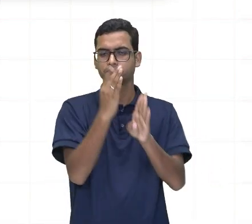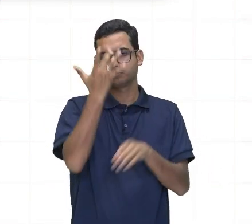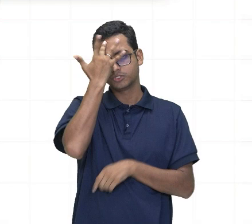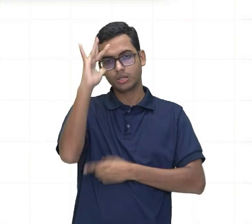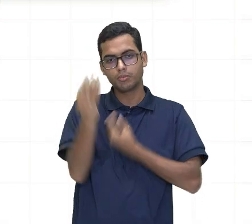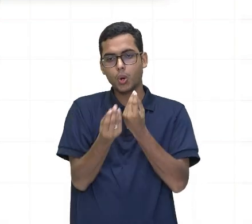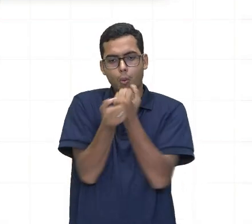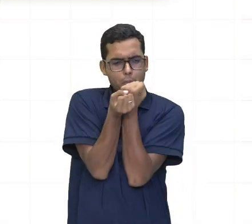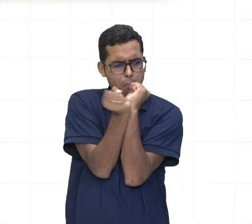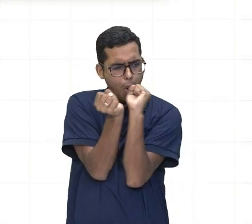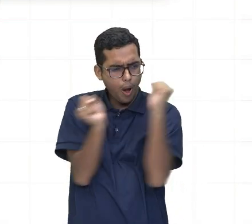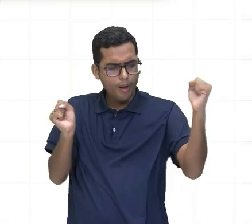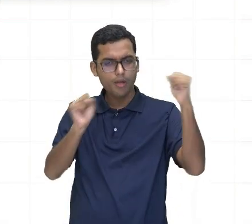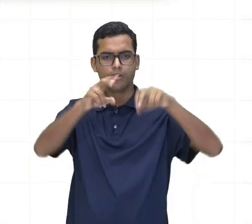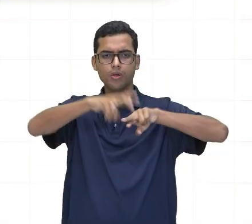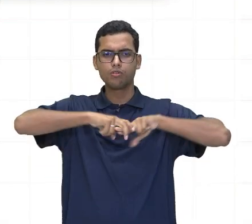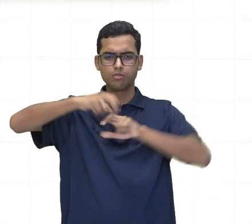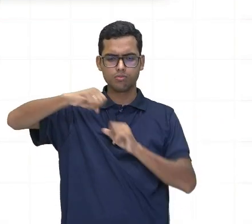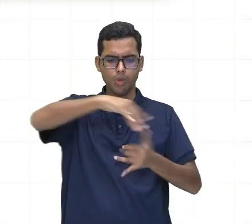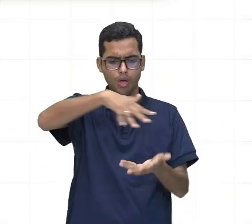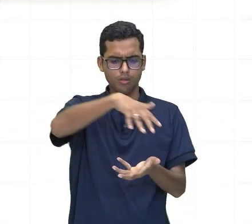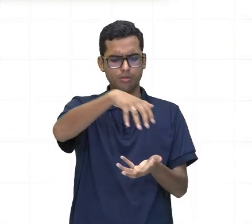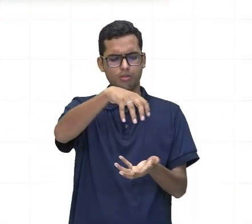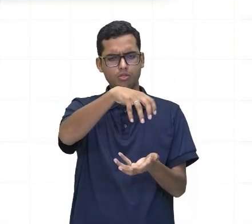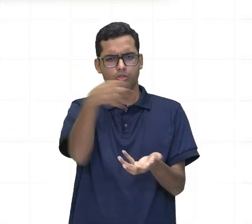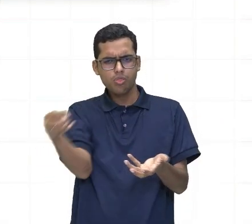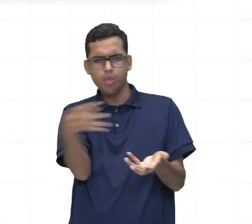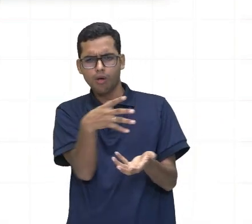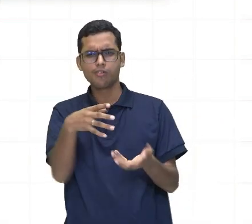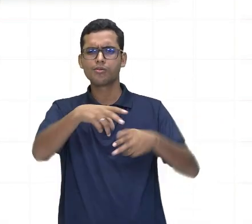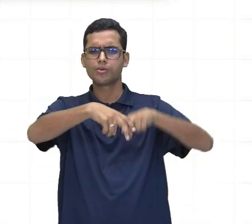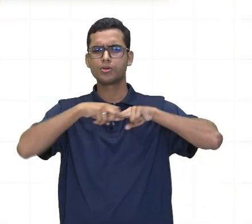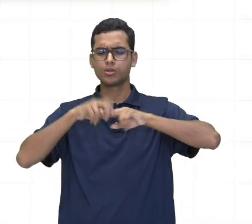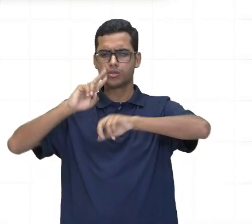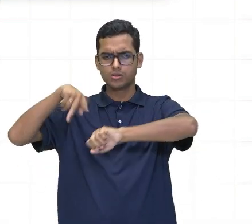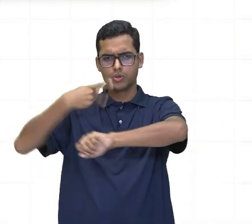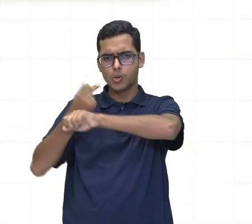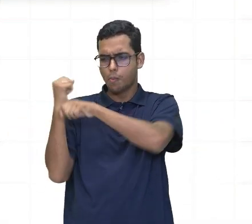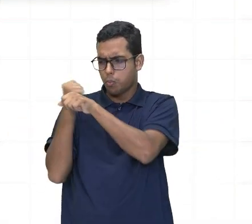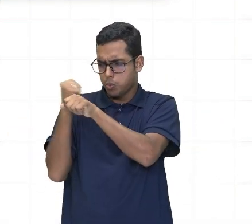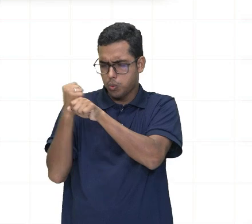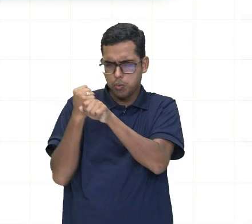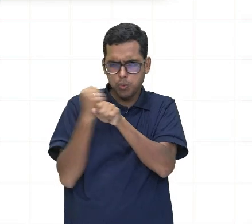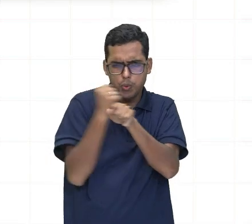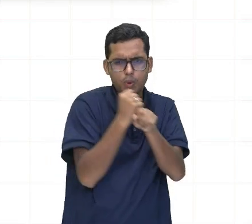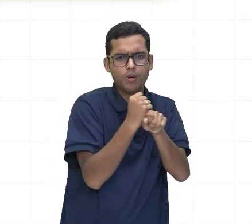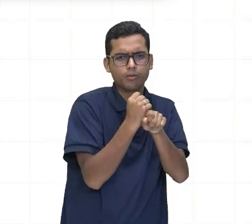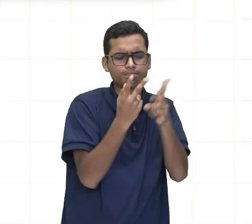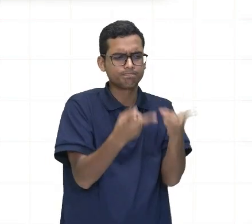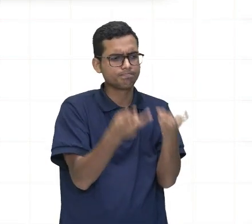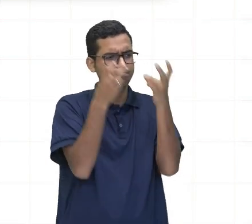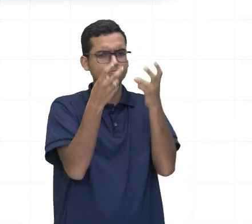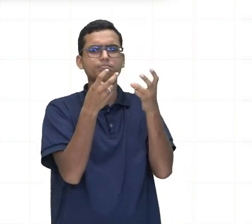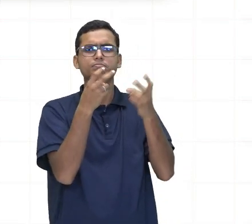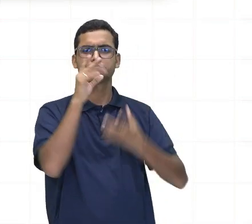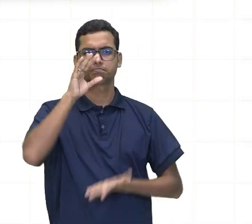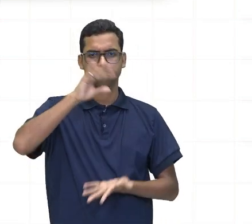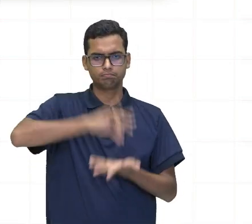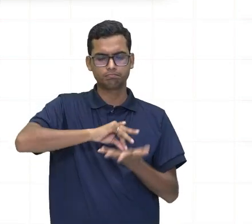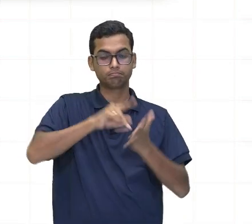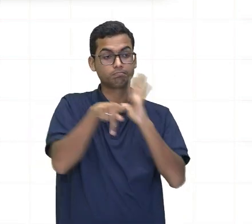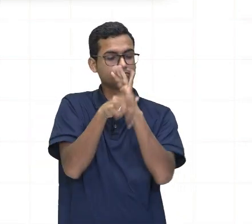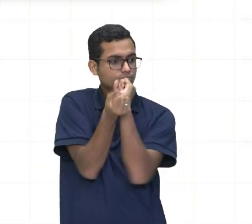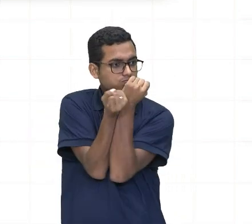o nome de Novas Terras, Novo Mundo, né? E com o passar do tempo, eles verificaram que era um território bem